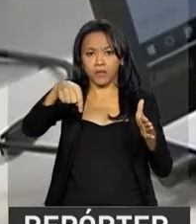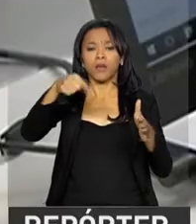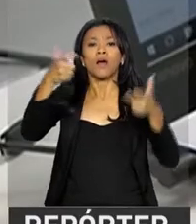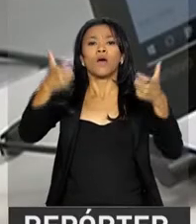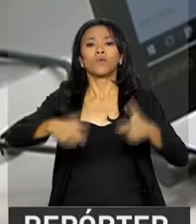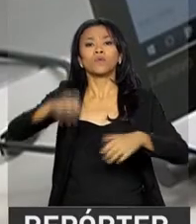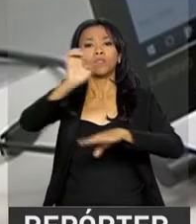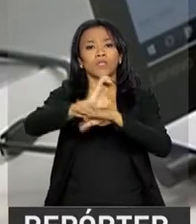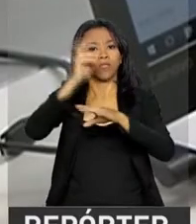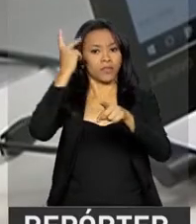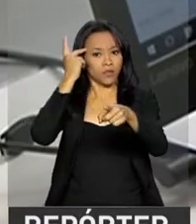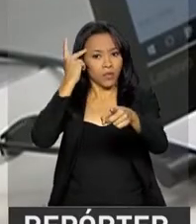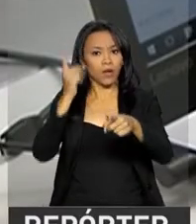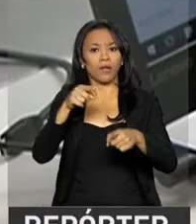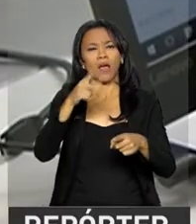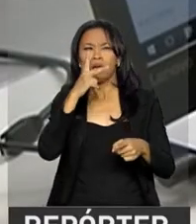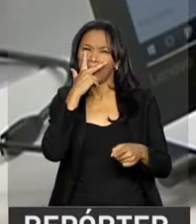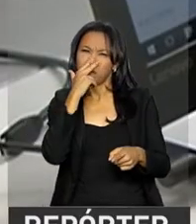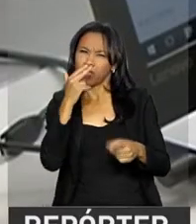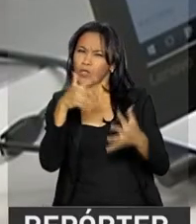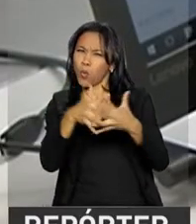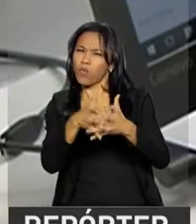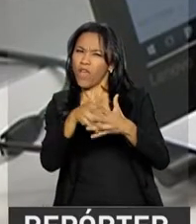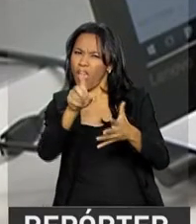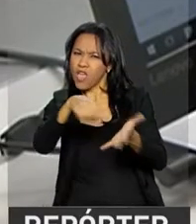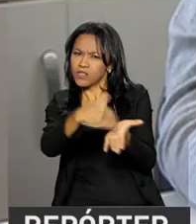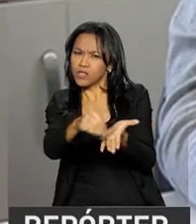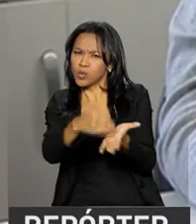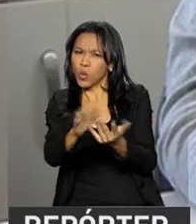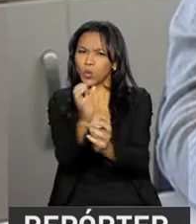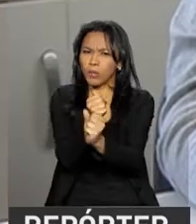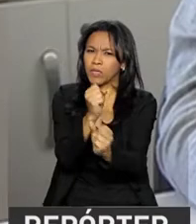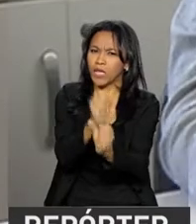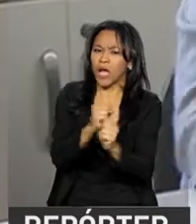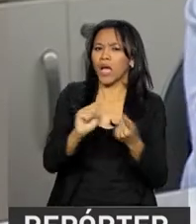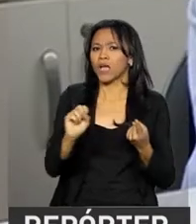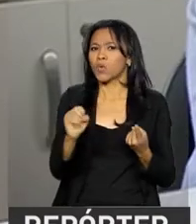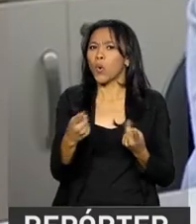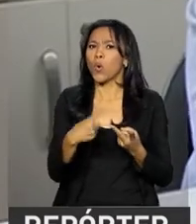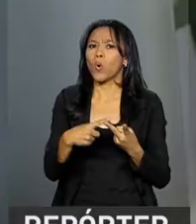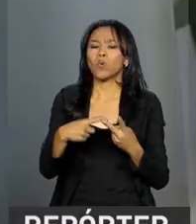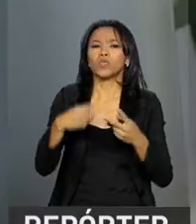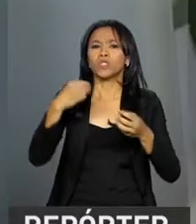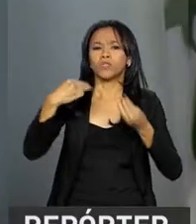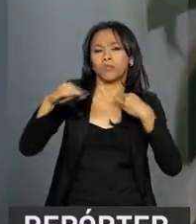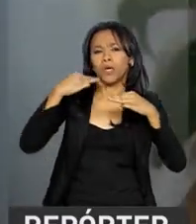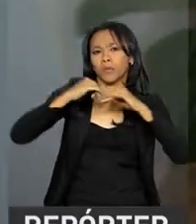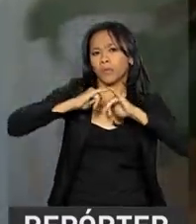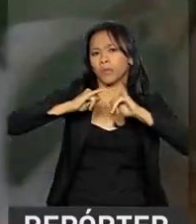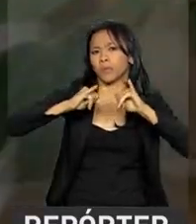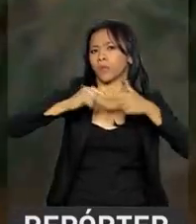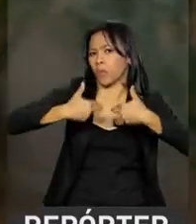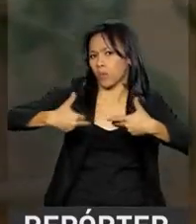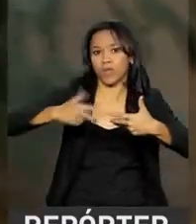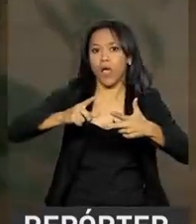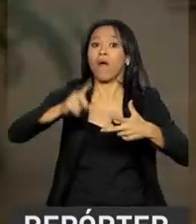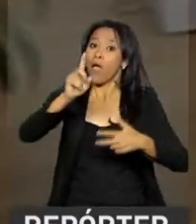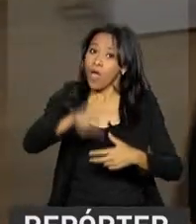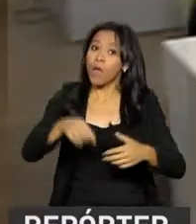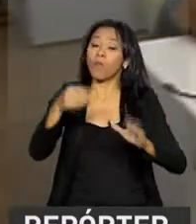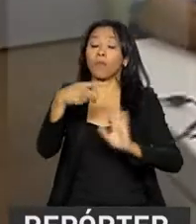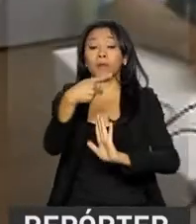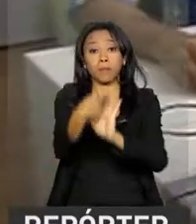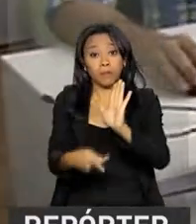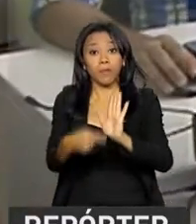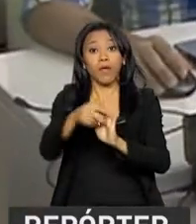seria facilmente confundida com o escritório de contabilidade uma agência de publicidade mas aqui funciona uma startup uma